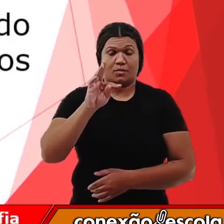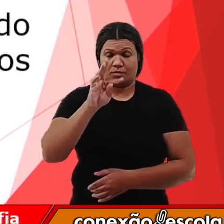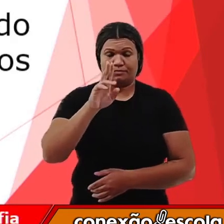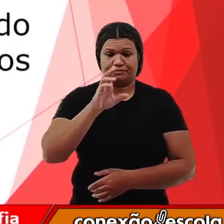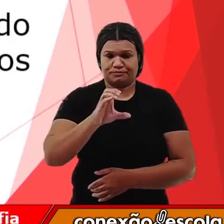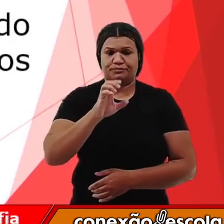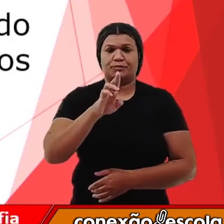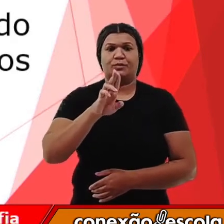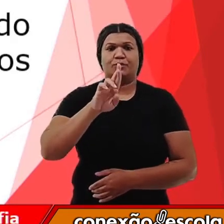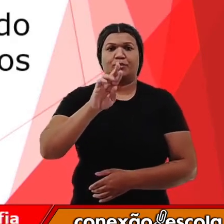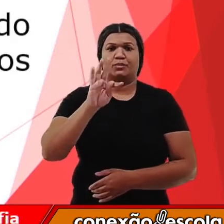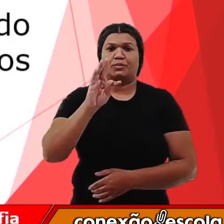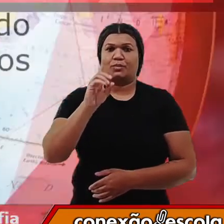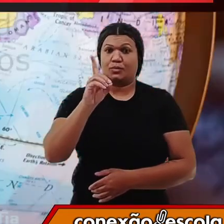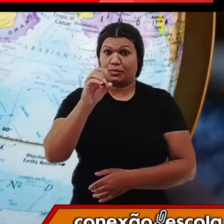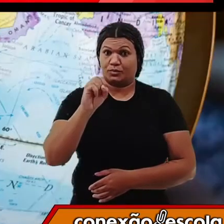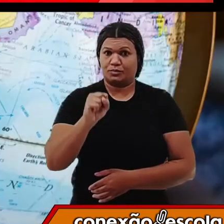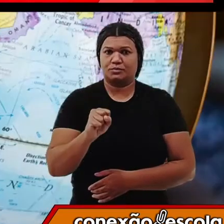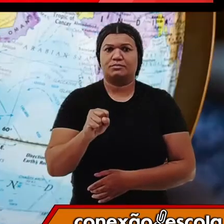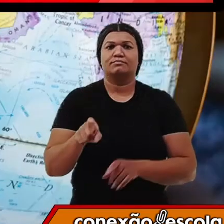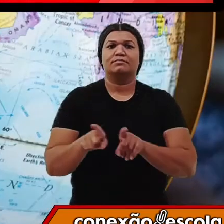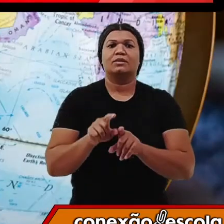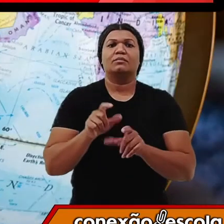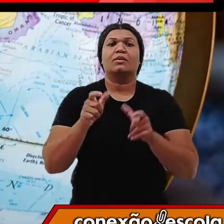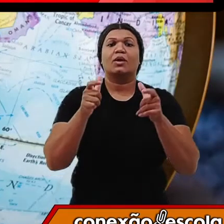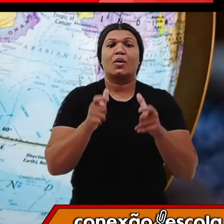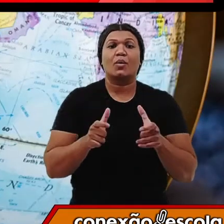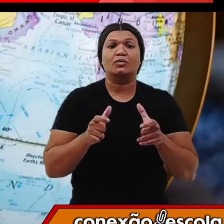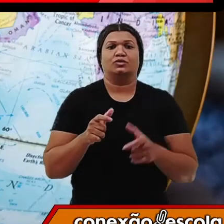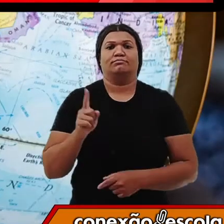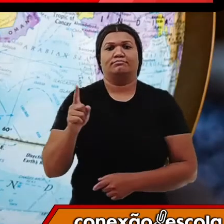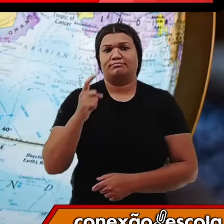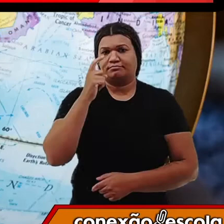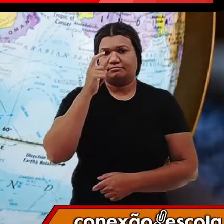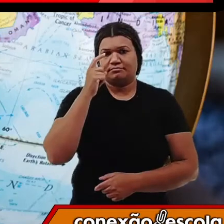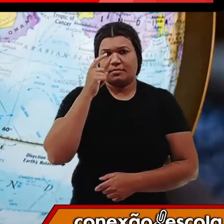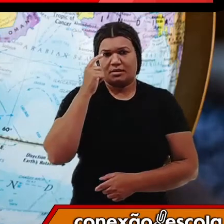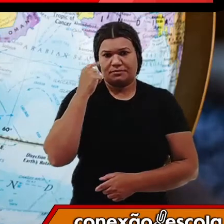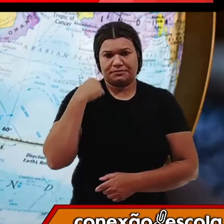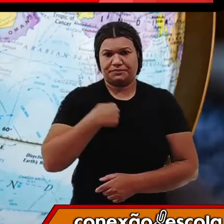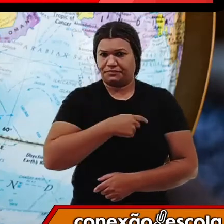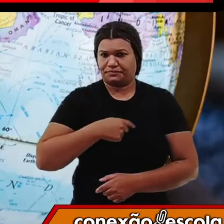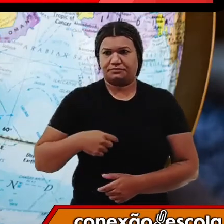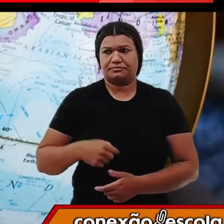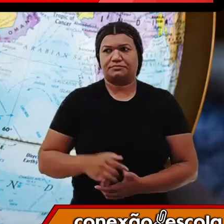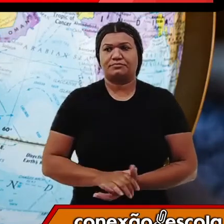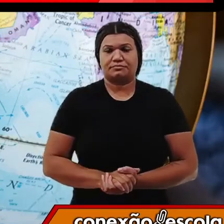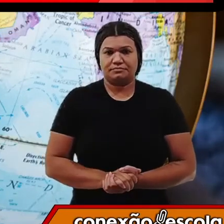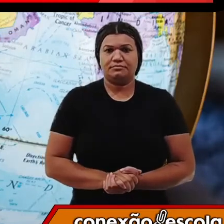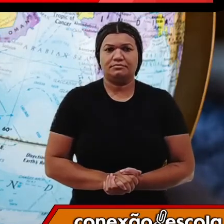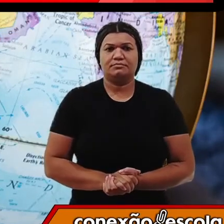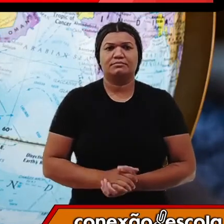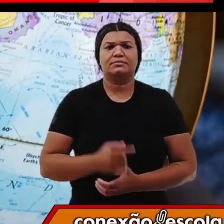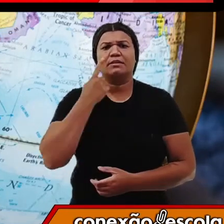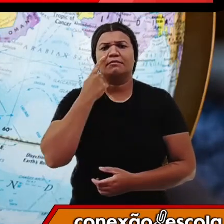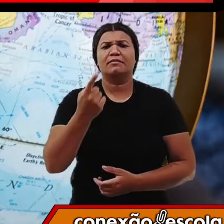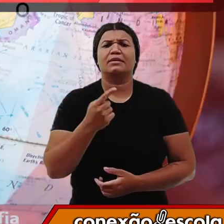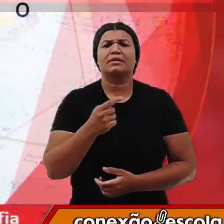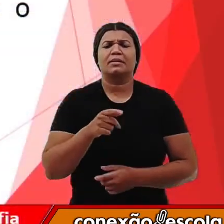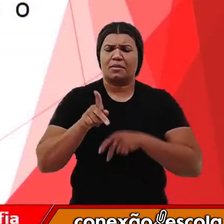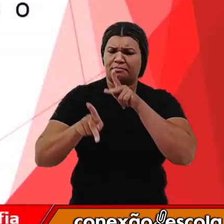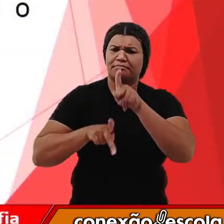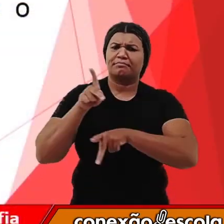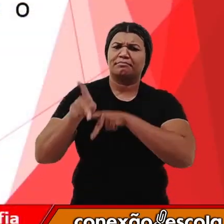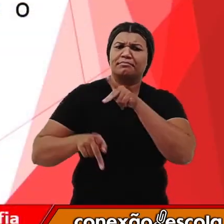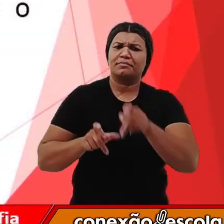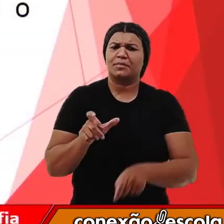os tibetianos na China, ok? Bom, povo, professor, mas o que é